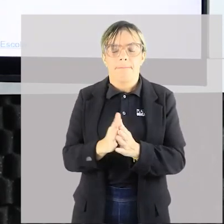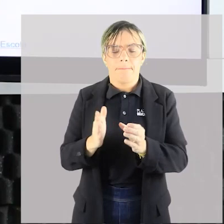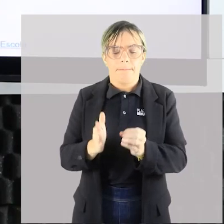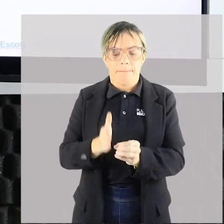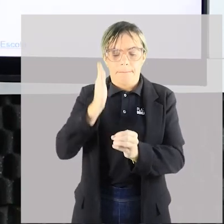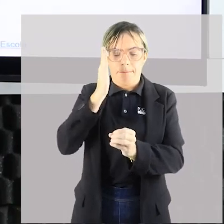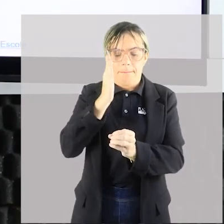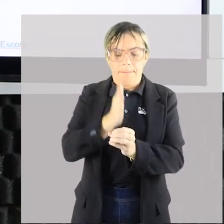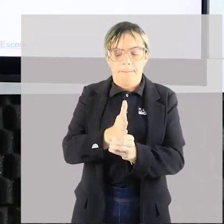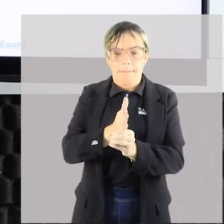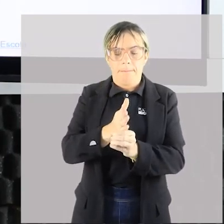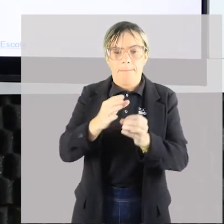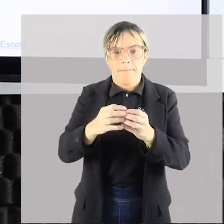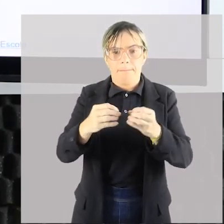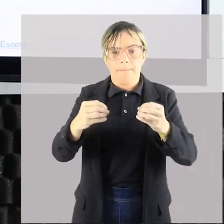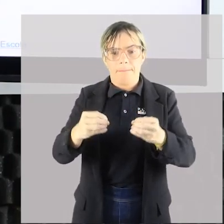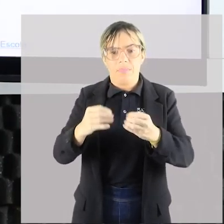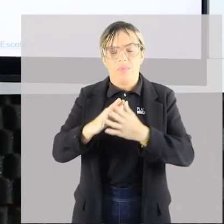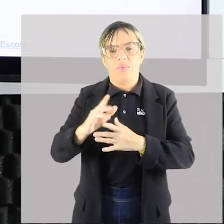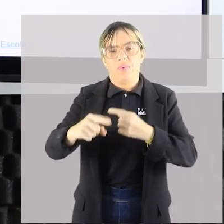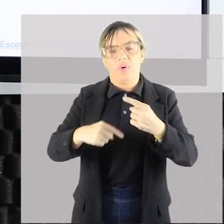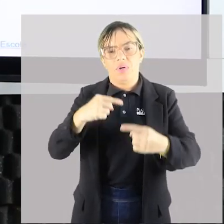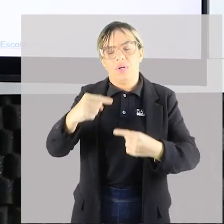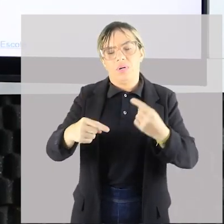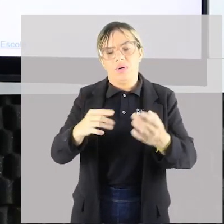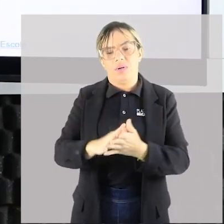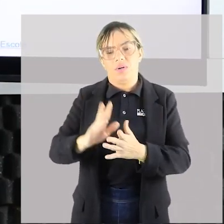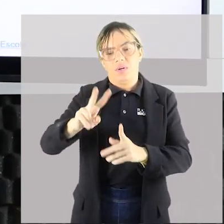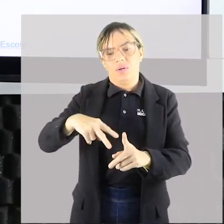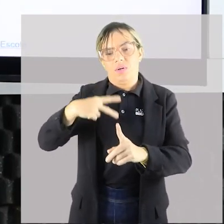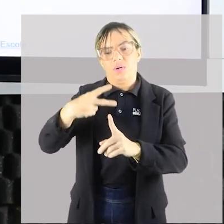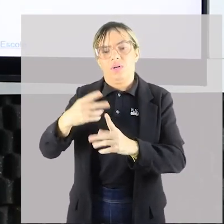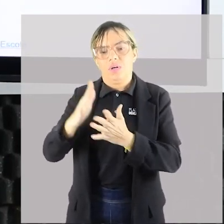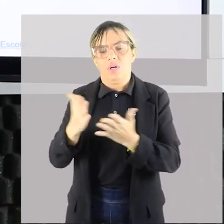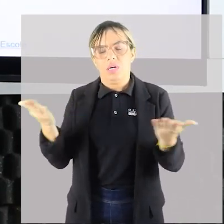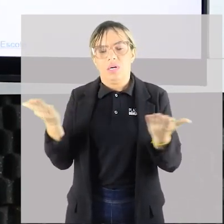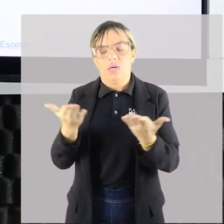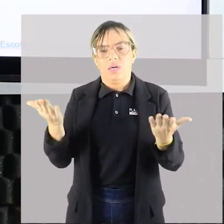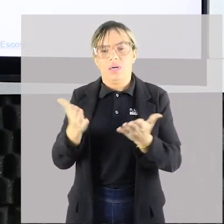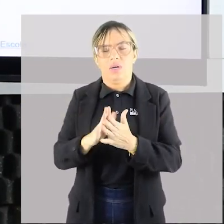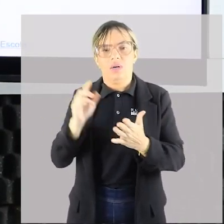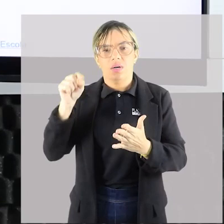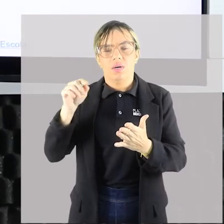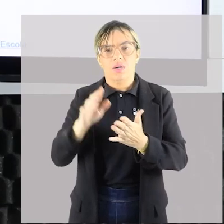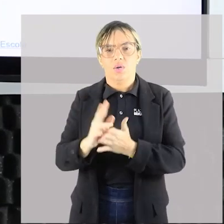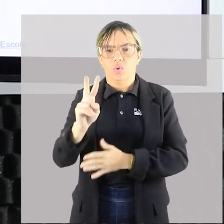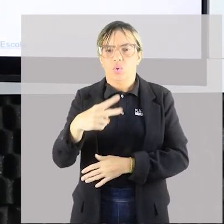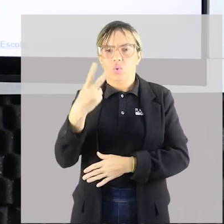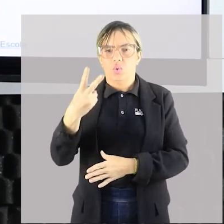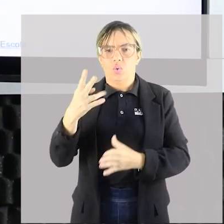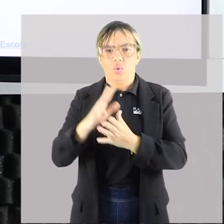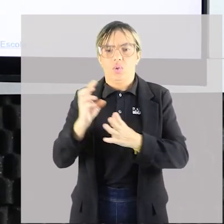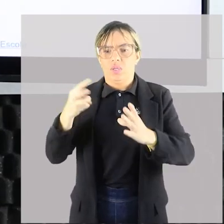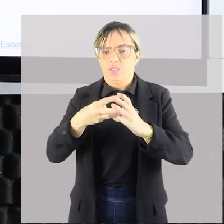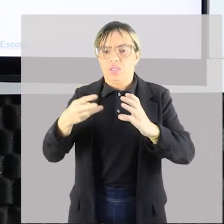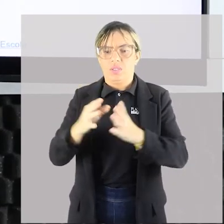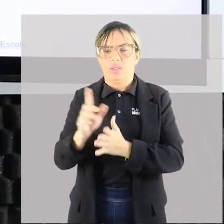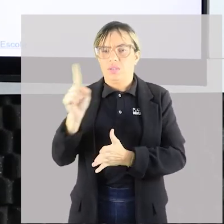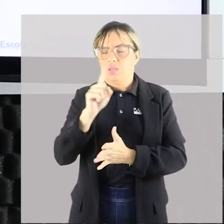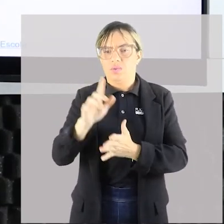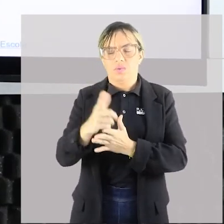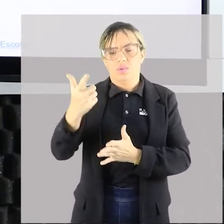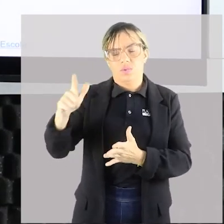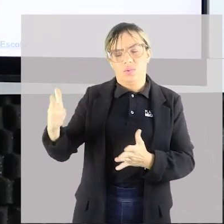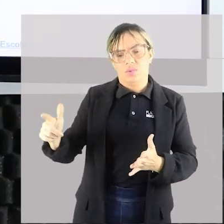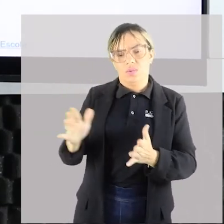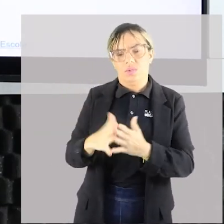se reproduzindo. Se uma bactéria vira duas, eu não tenho agora uma bactéria de duas células, isso não existe.